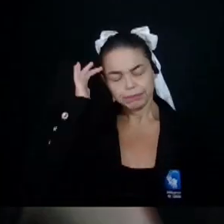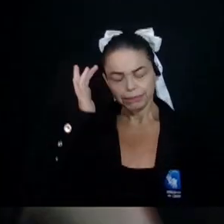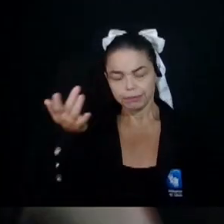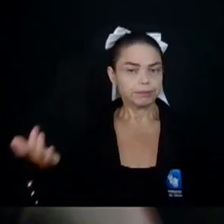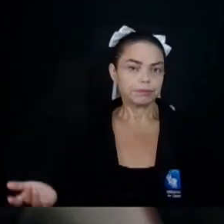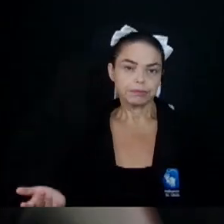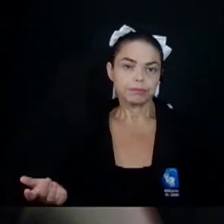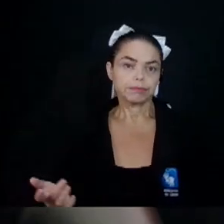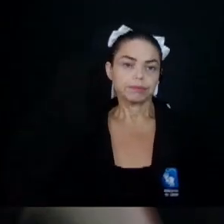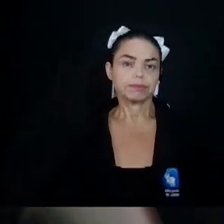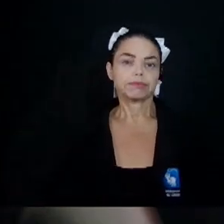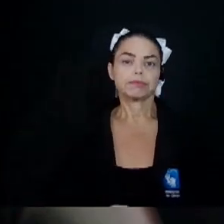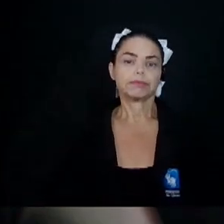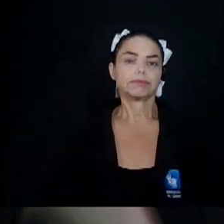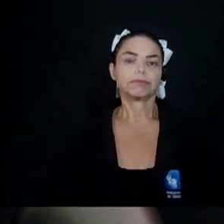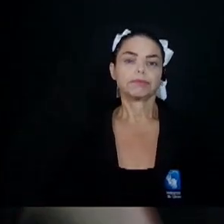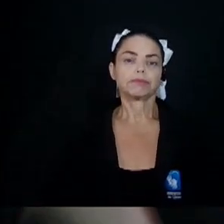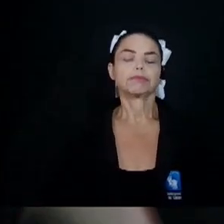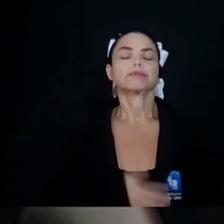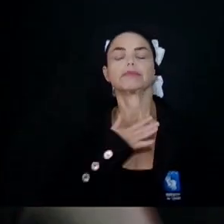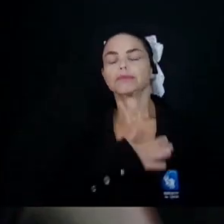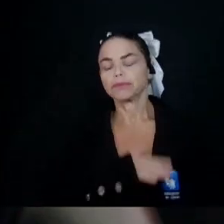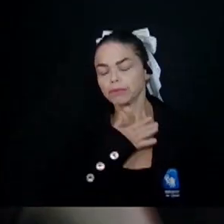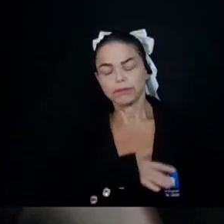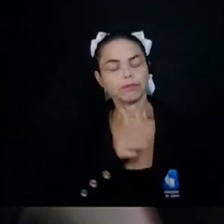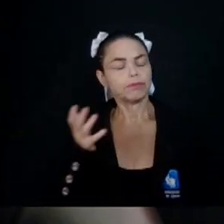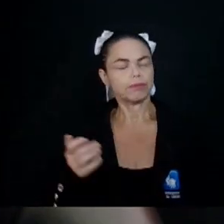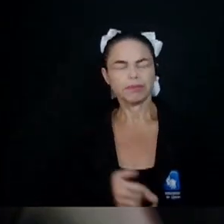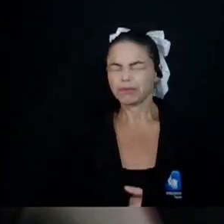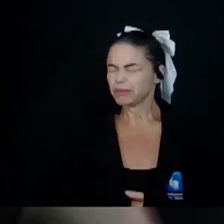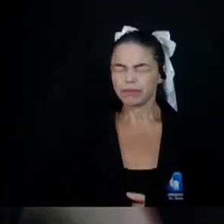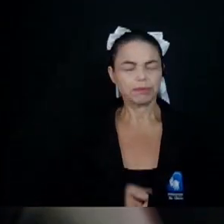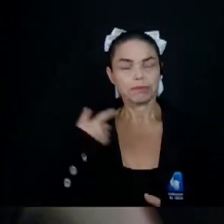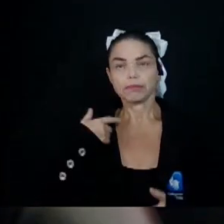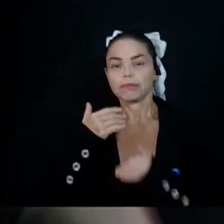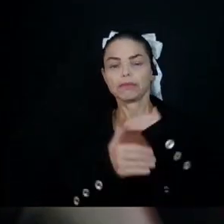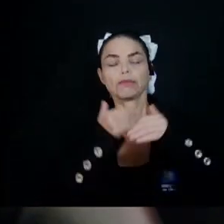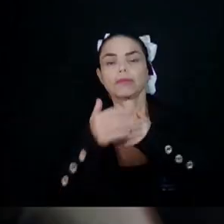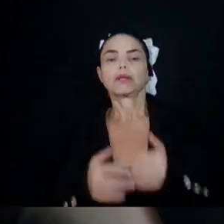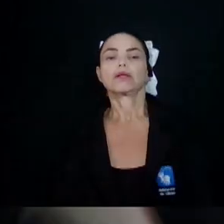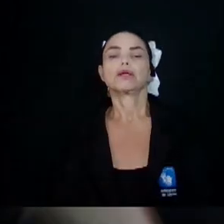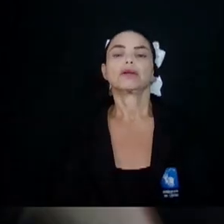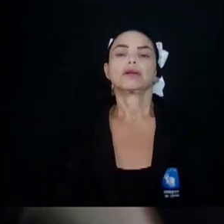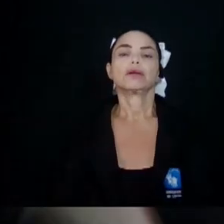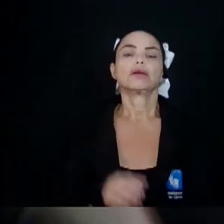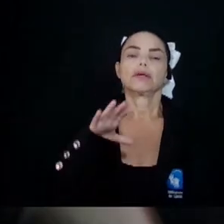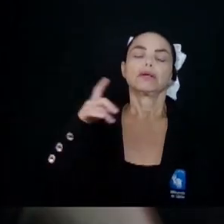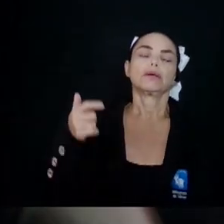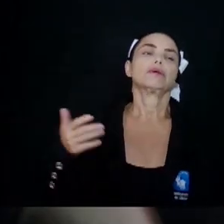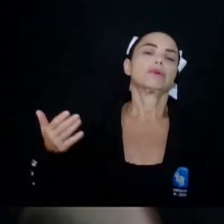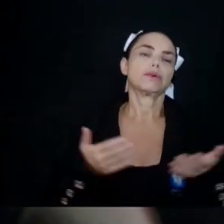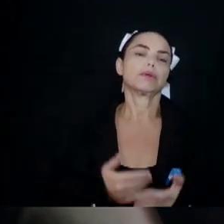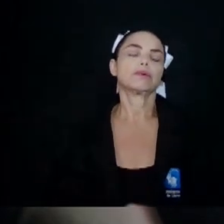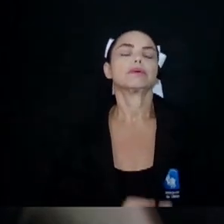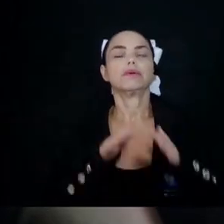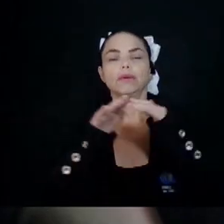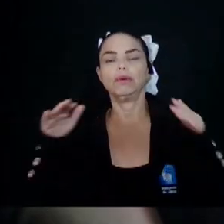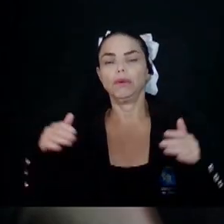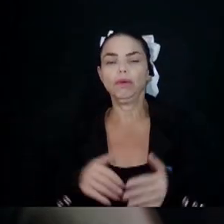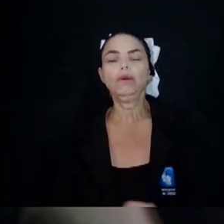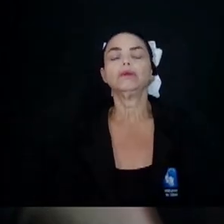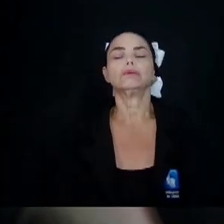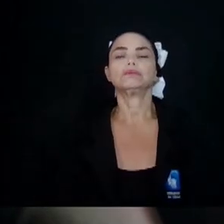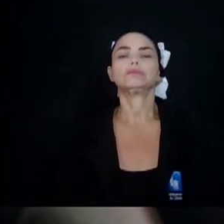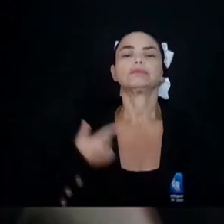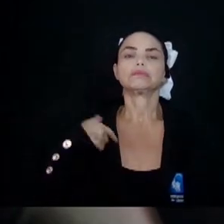forma Uhum. tranquila, suave, Sim. progressiva, né? Claro que atualmente as crianças já estão